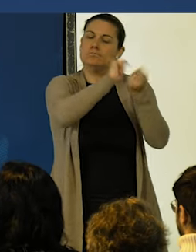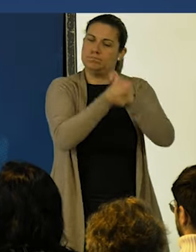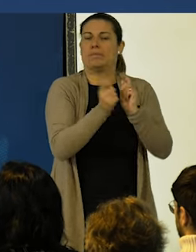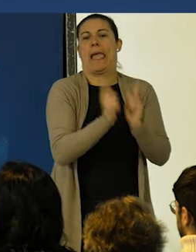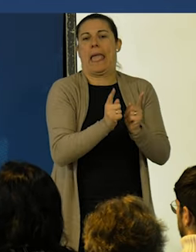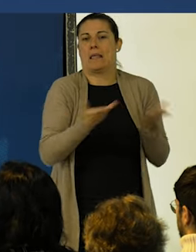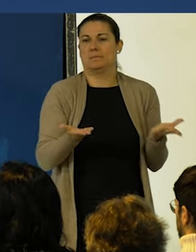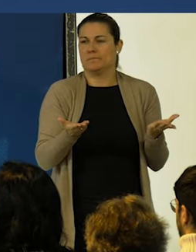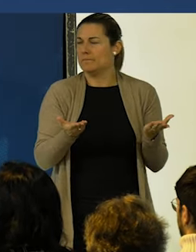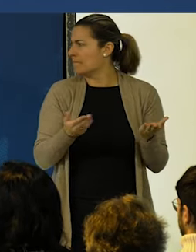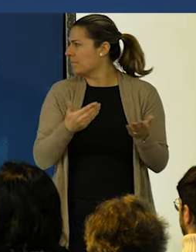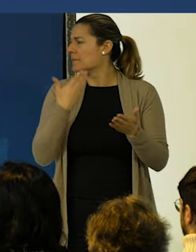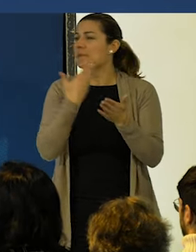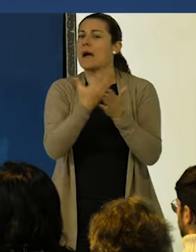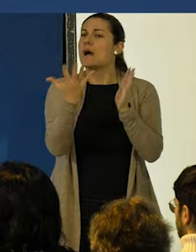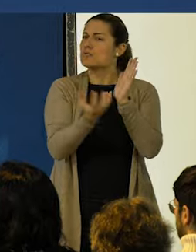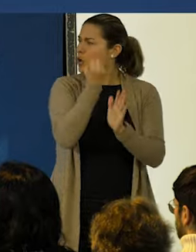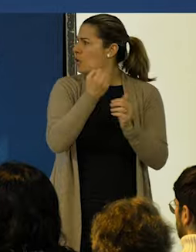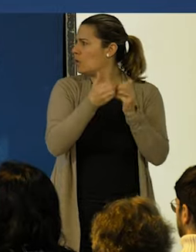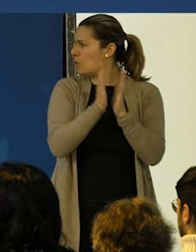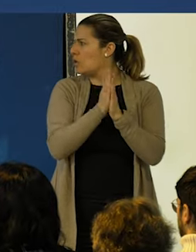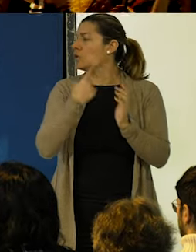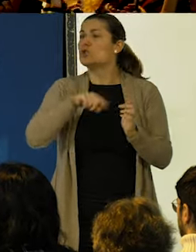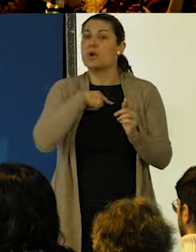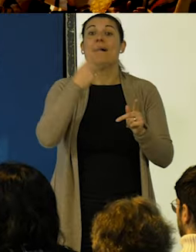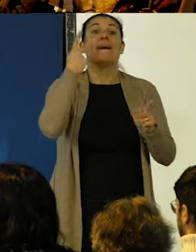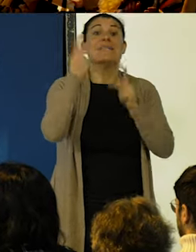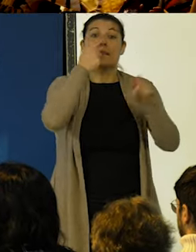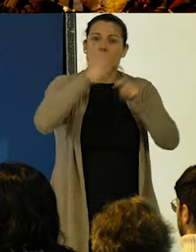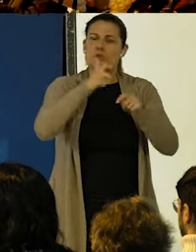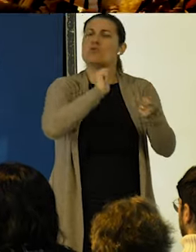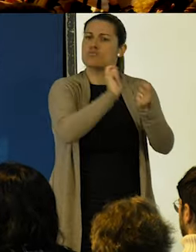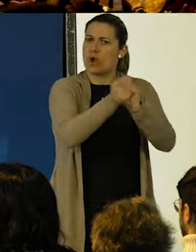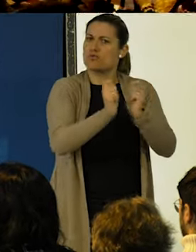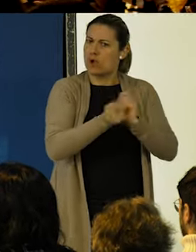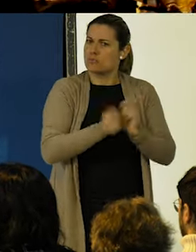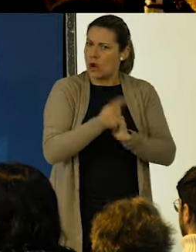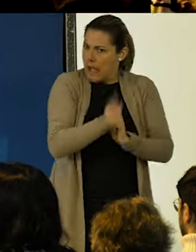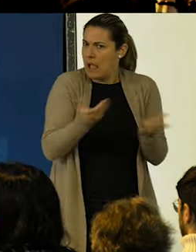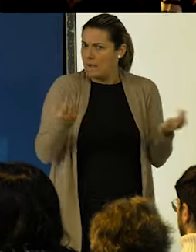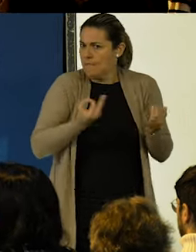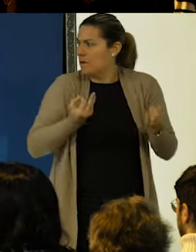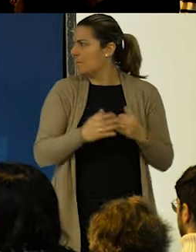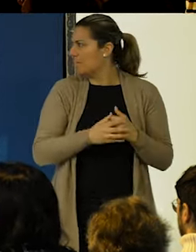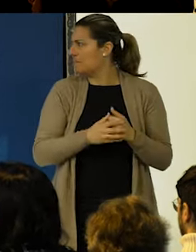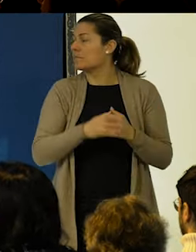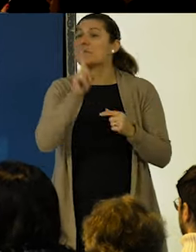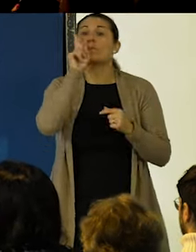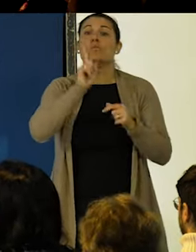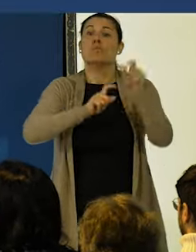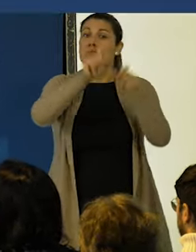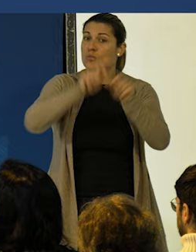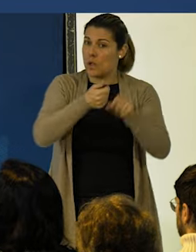Temos tantas vitórias para provar. Mudamos a vida das pessoas em Portugal. Às